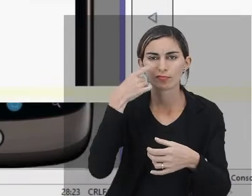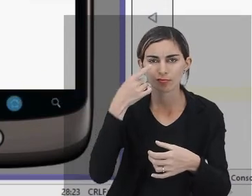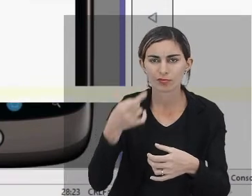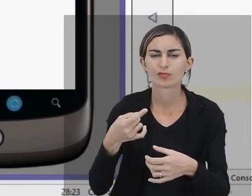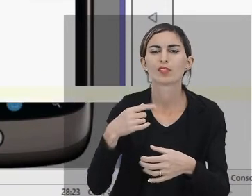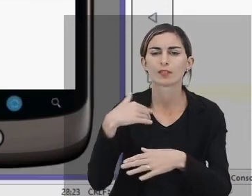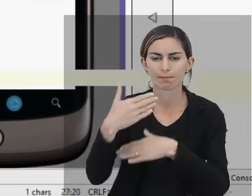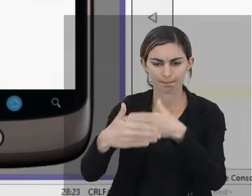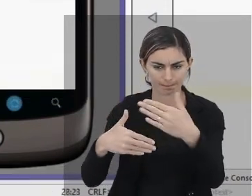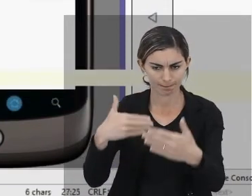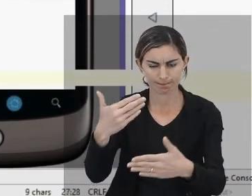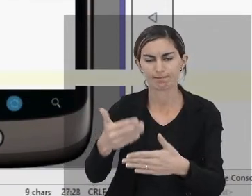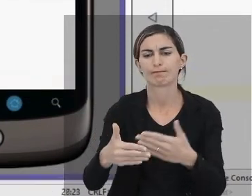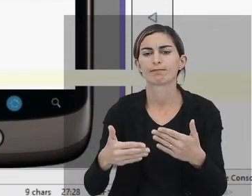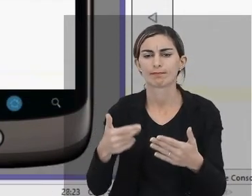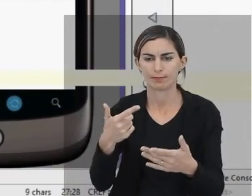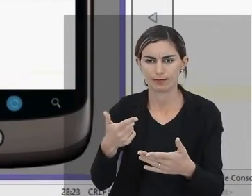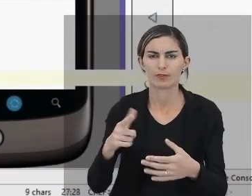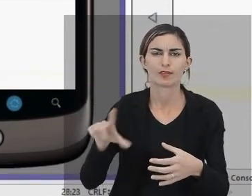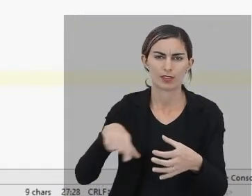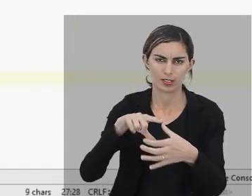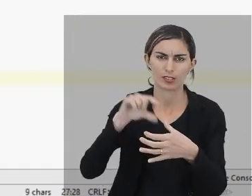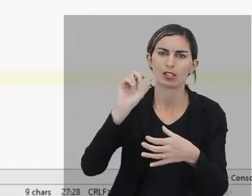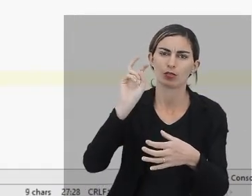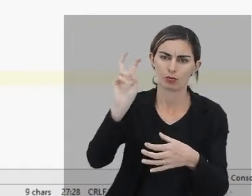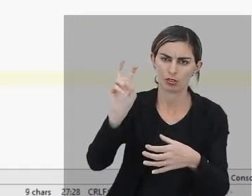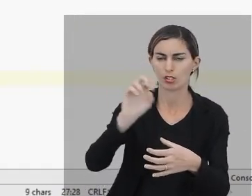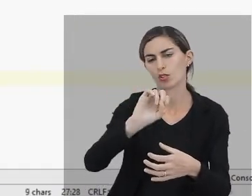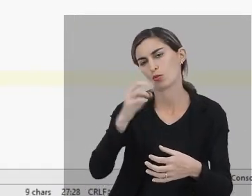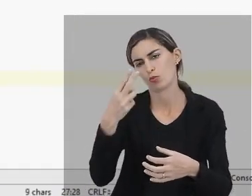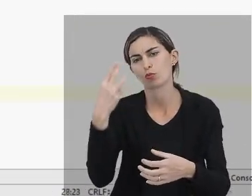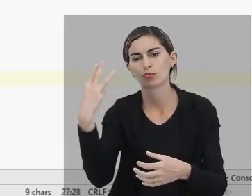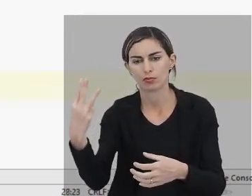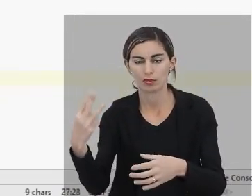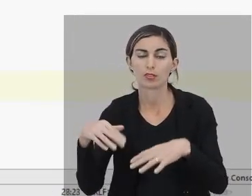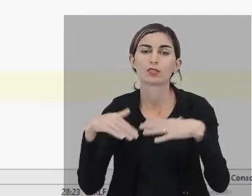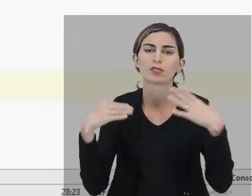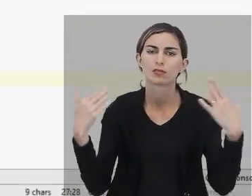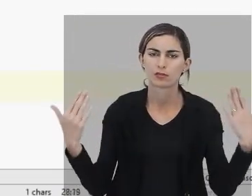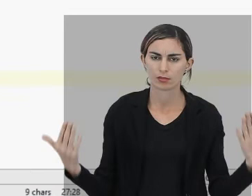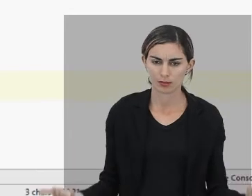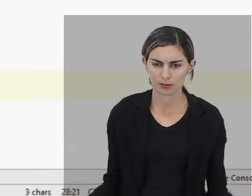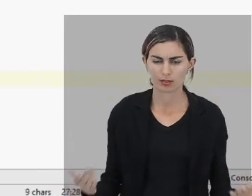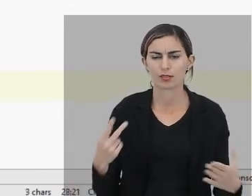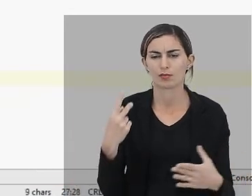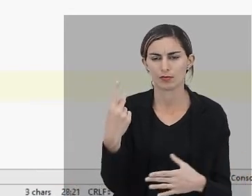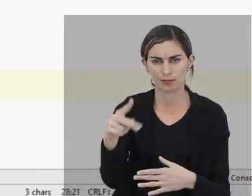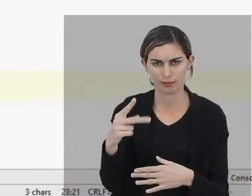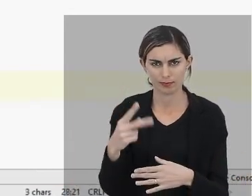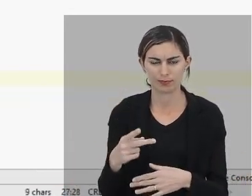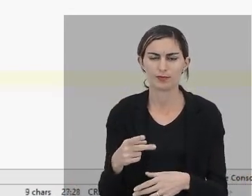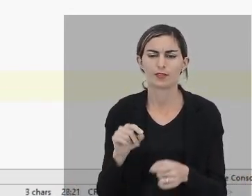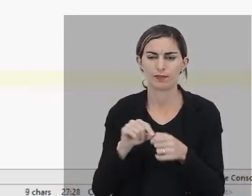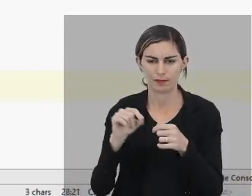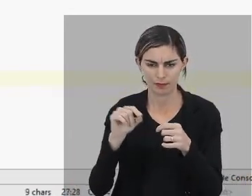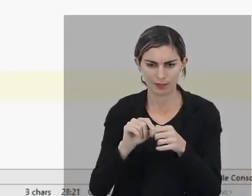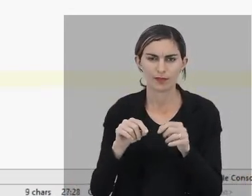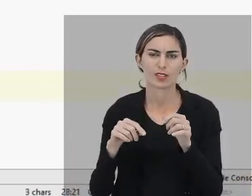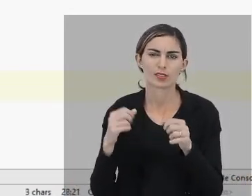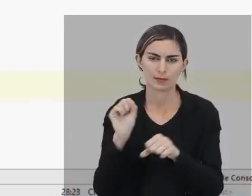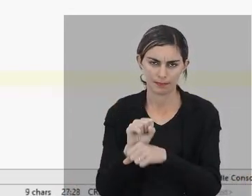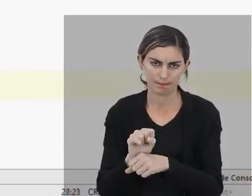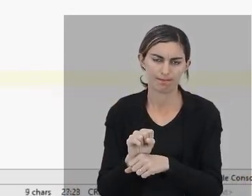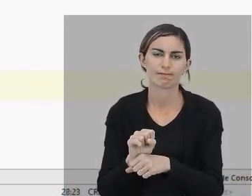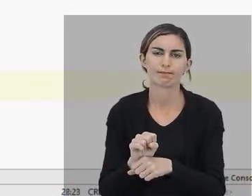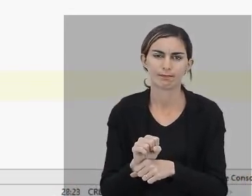que em algum momento ele vai sair o 5 ou vai sair o 3, e então ele vai fazer